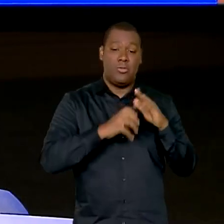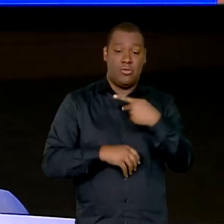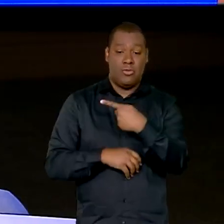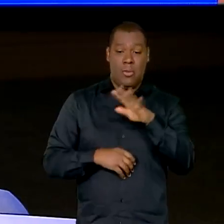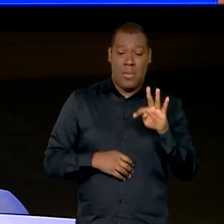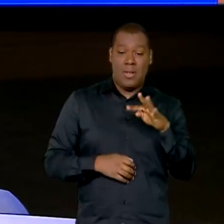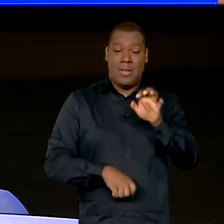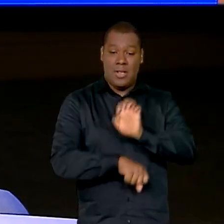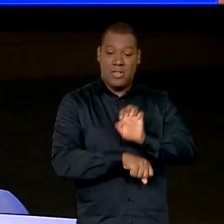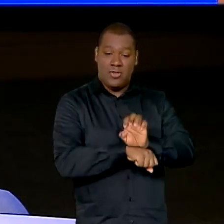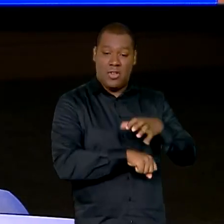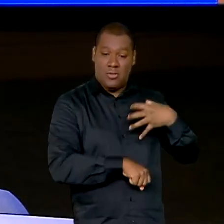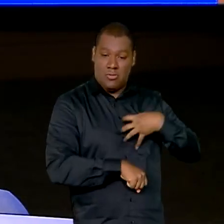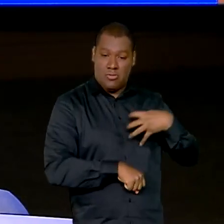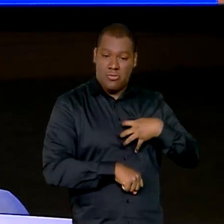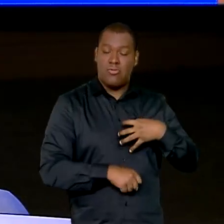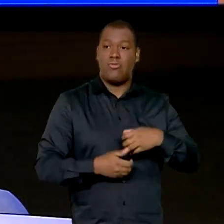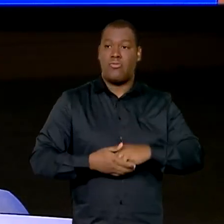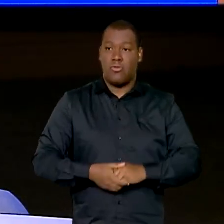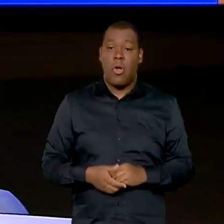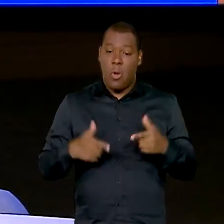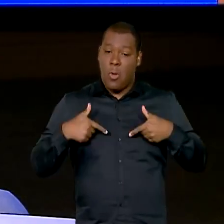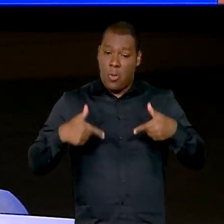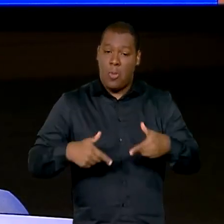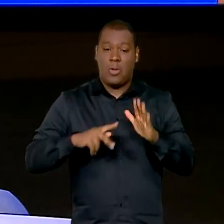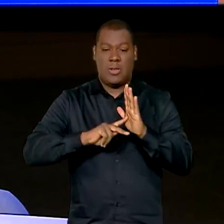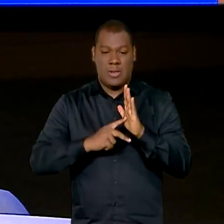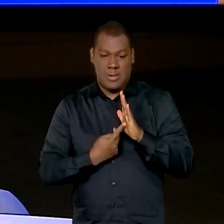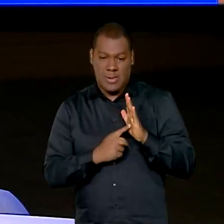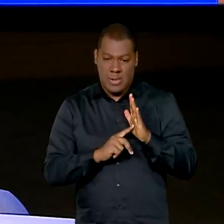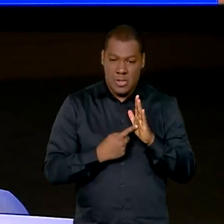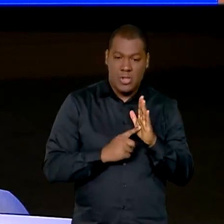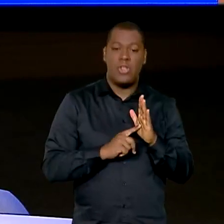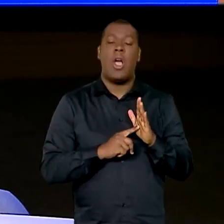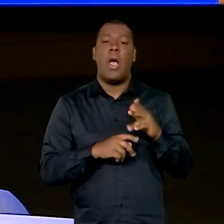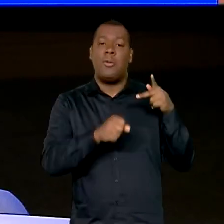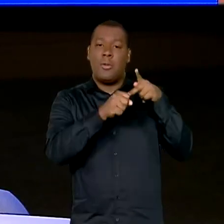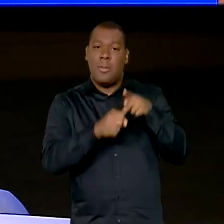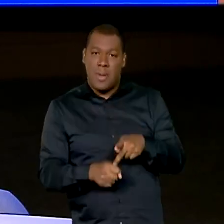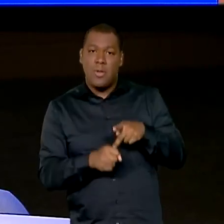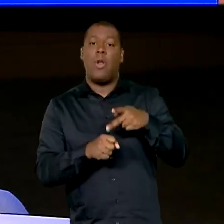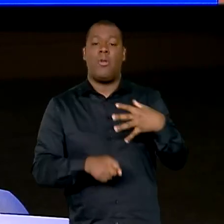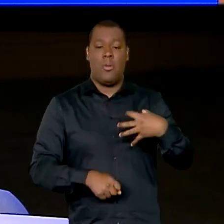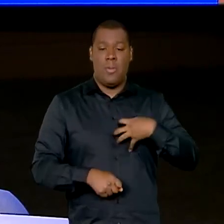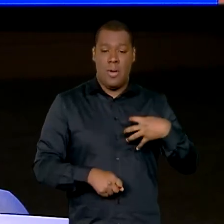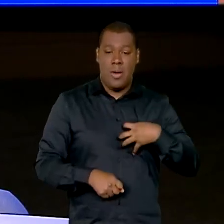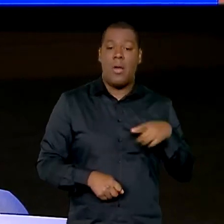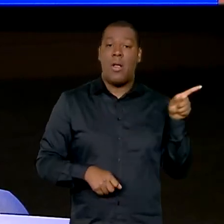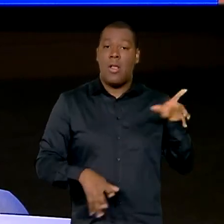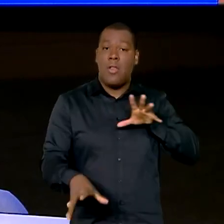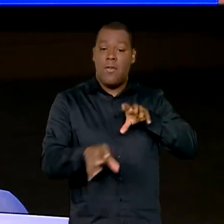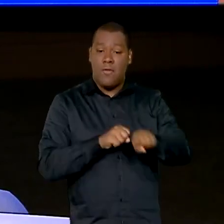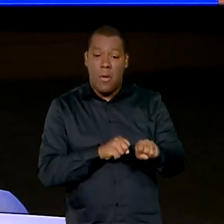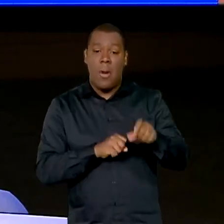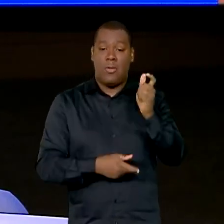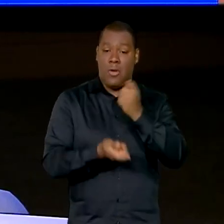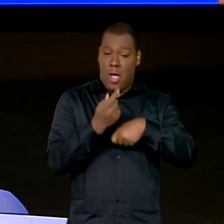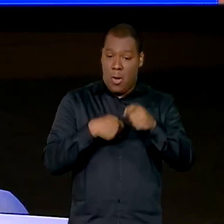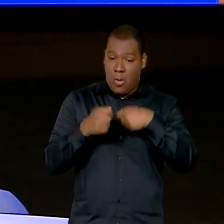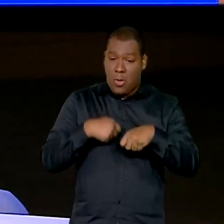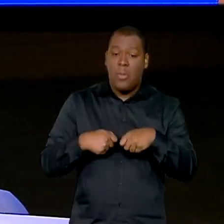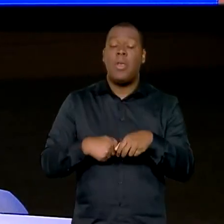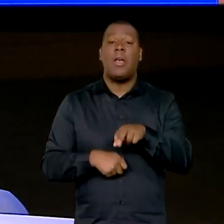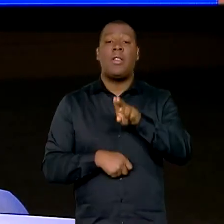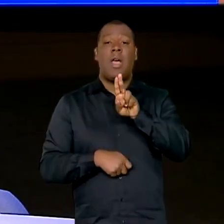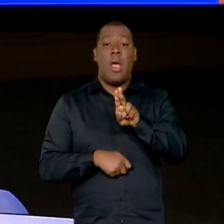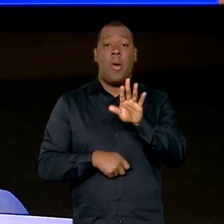movimento sindical dos petroleiros. Filho de metalúrgicos, Costa é formado em economia pela Universidade Federal da Bahia.